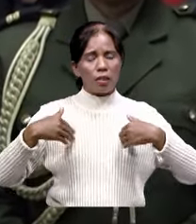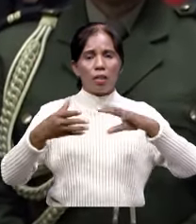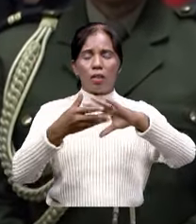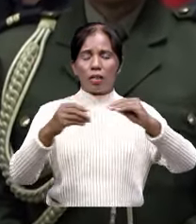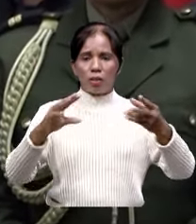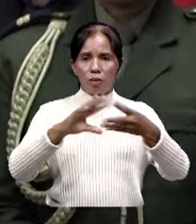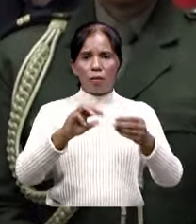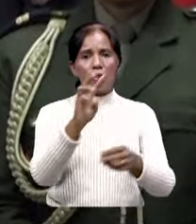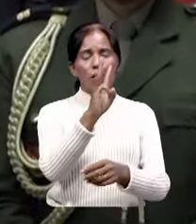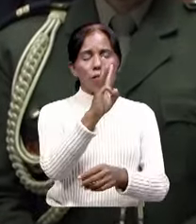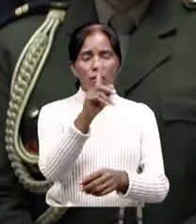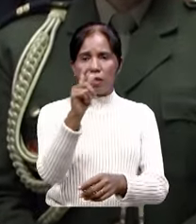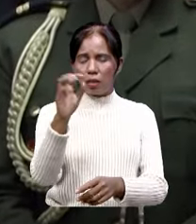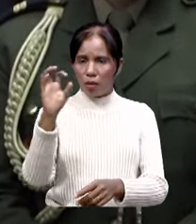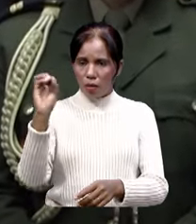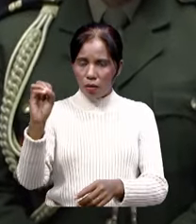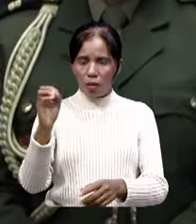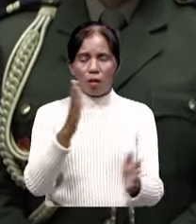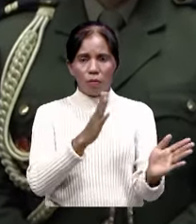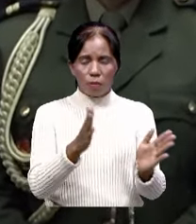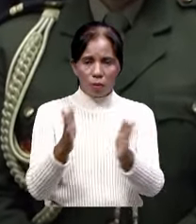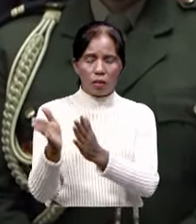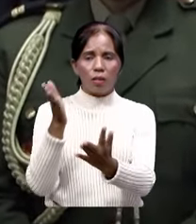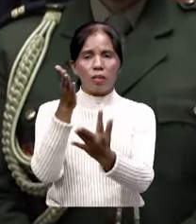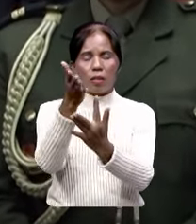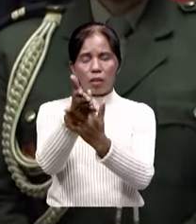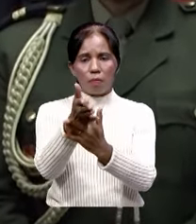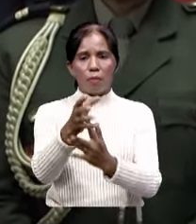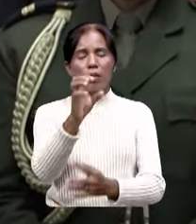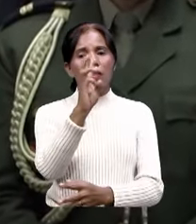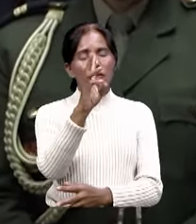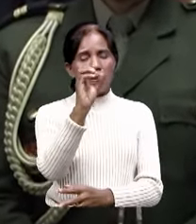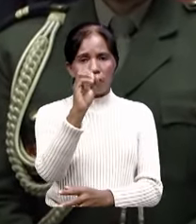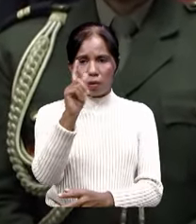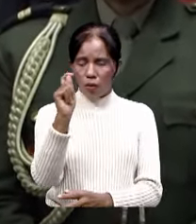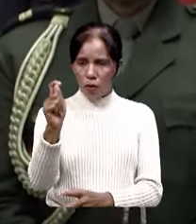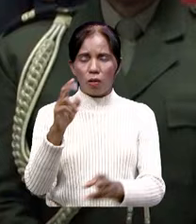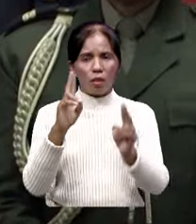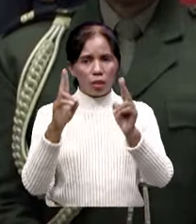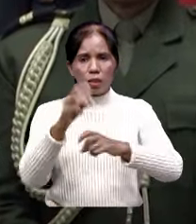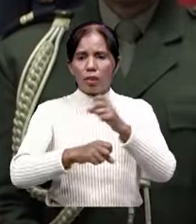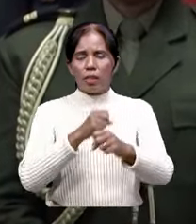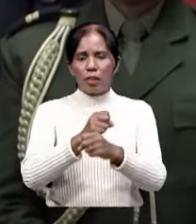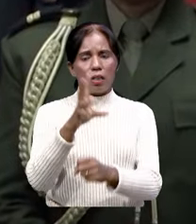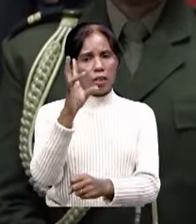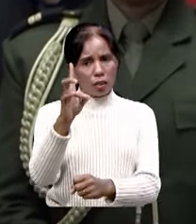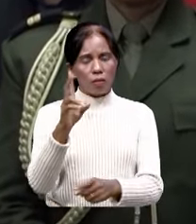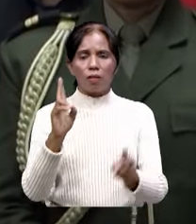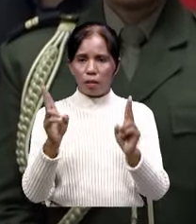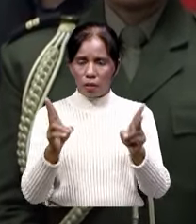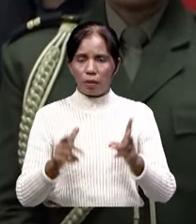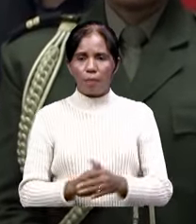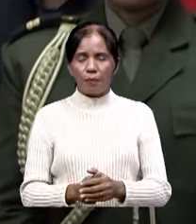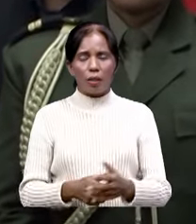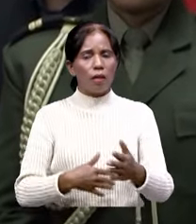neanche processo adesão tamba WTO la lais dinahito mai